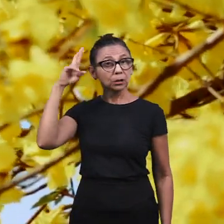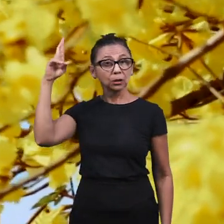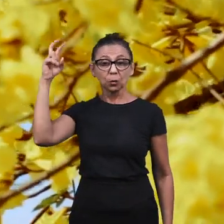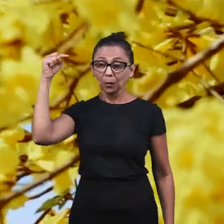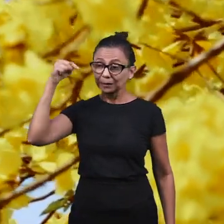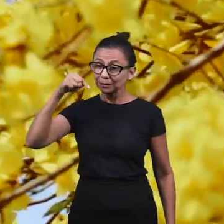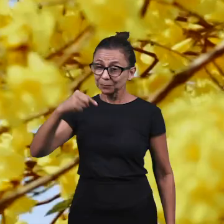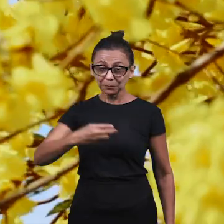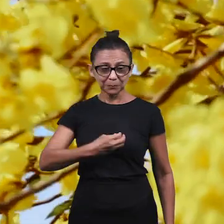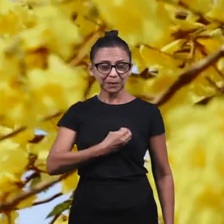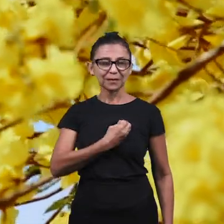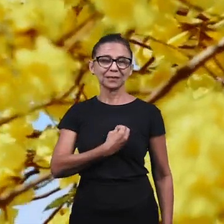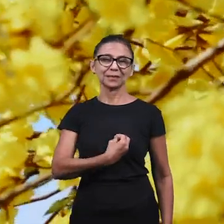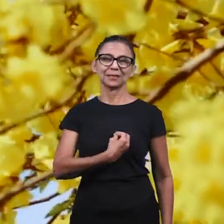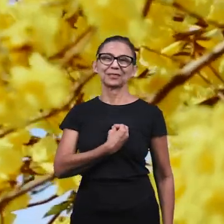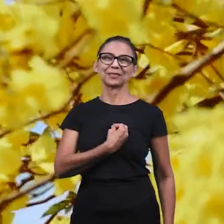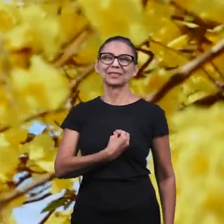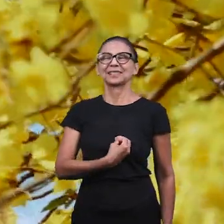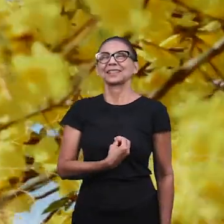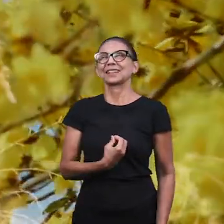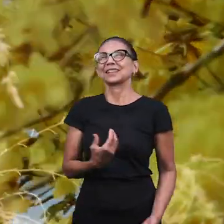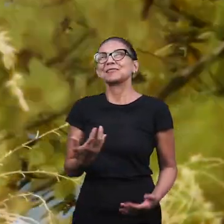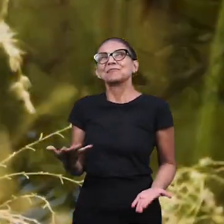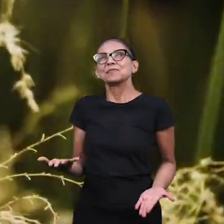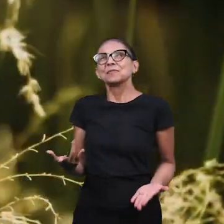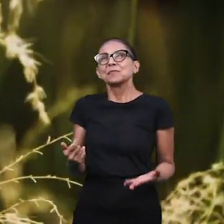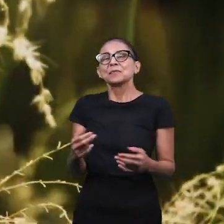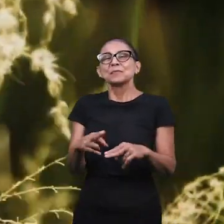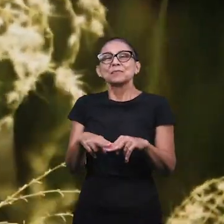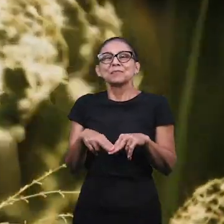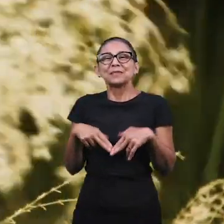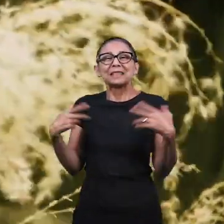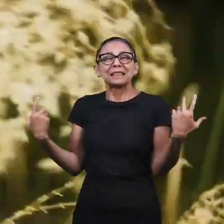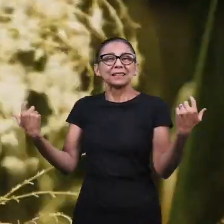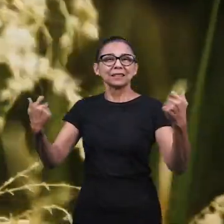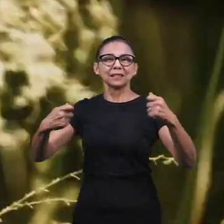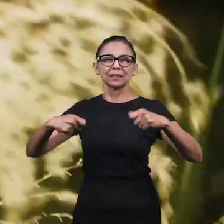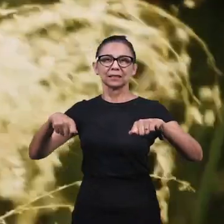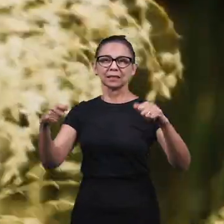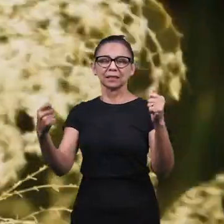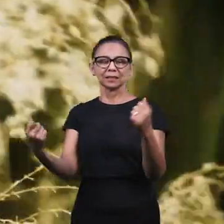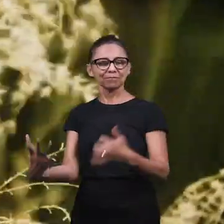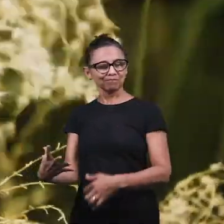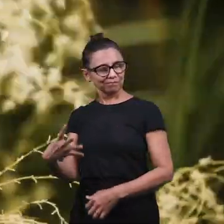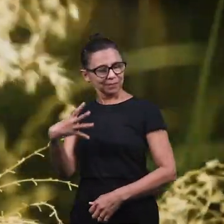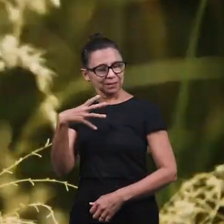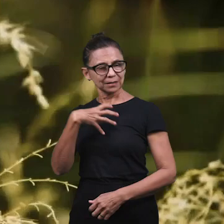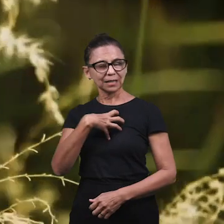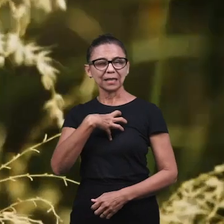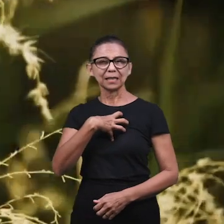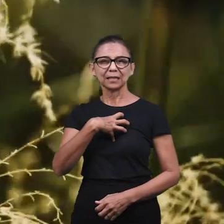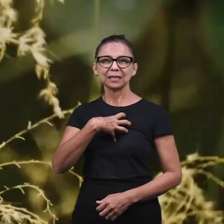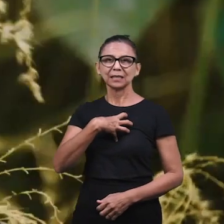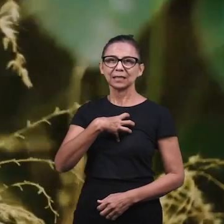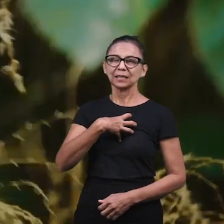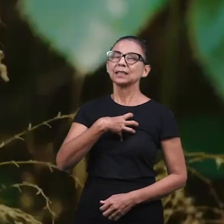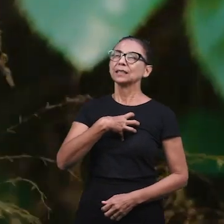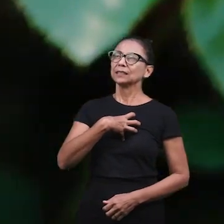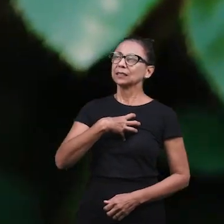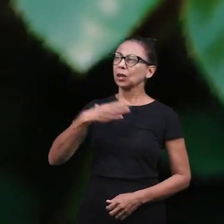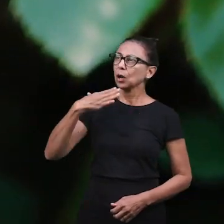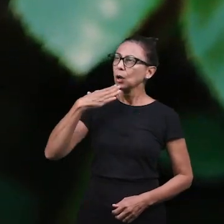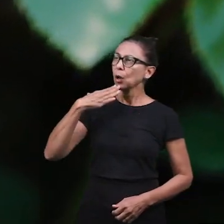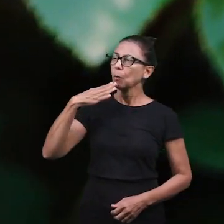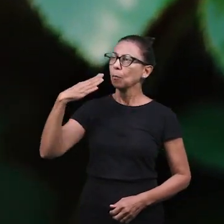Sei que estás aqui, e isto quero eu sentir.